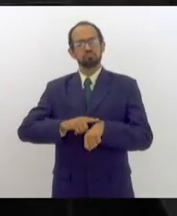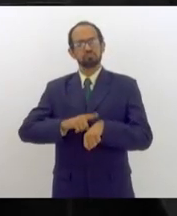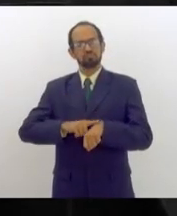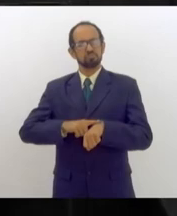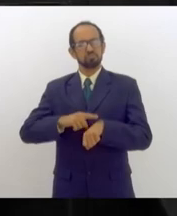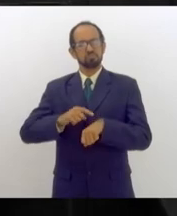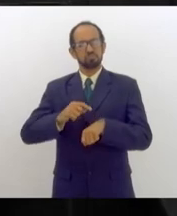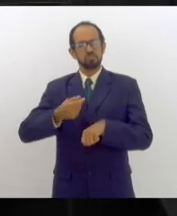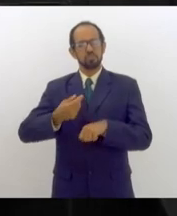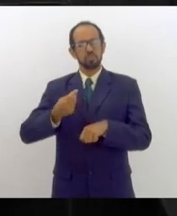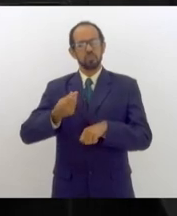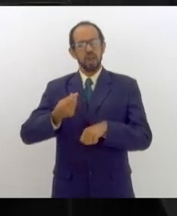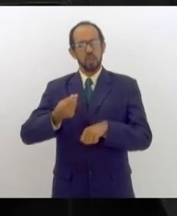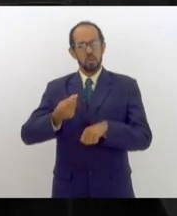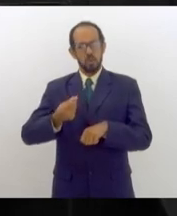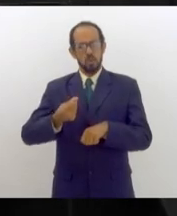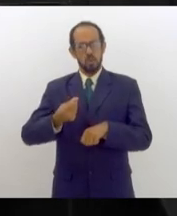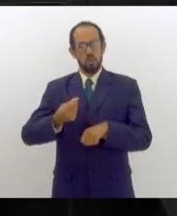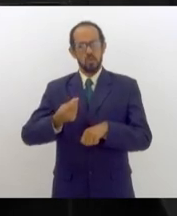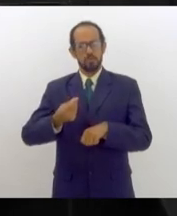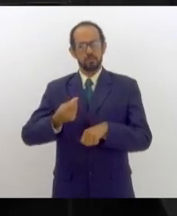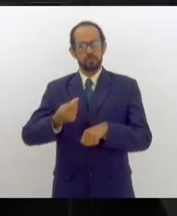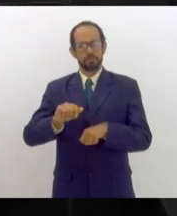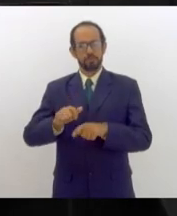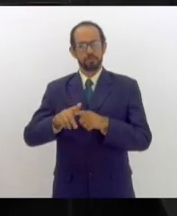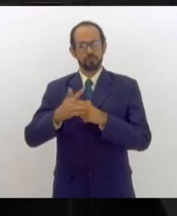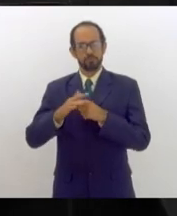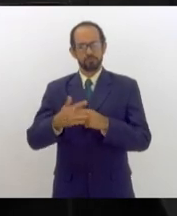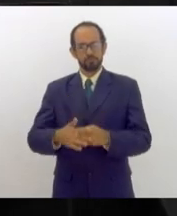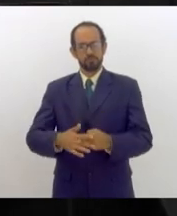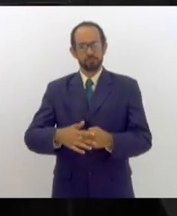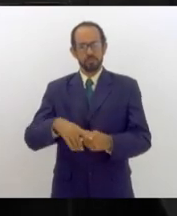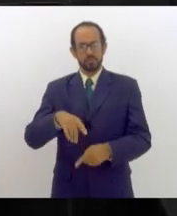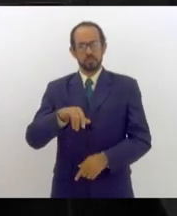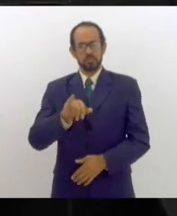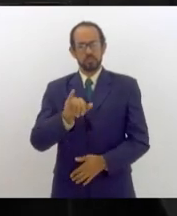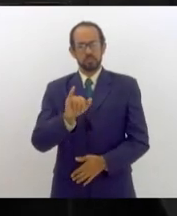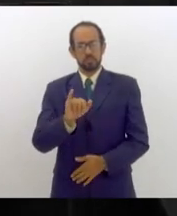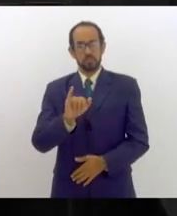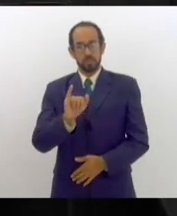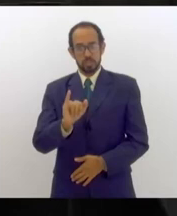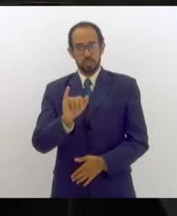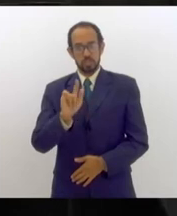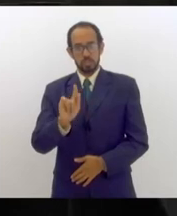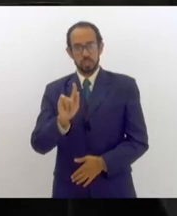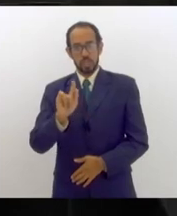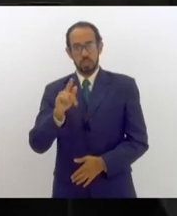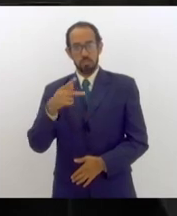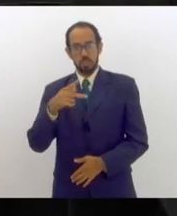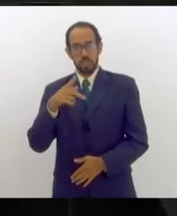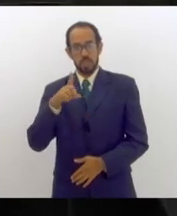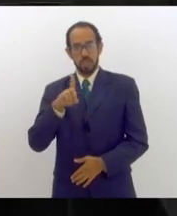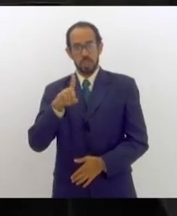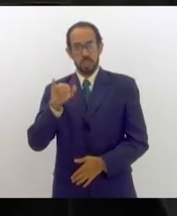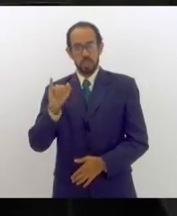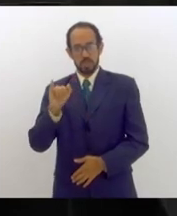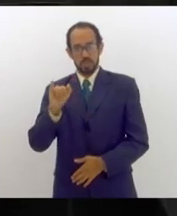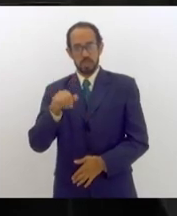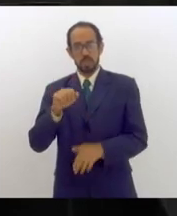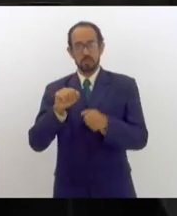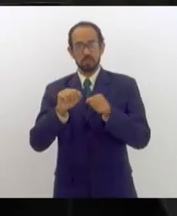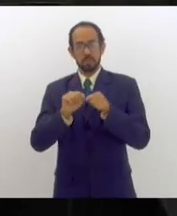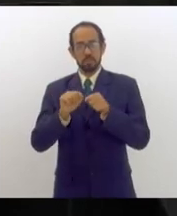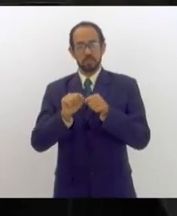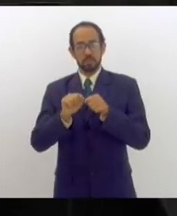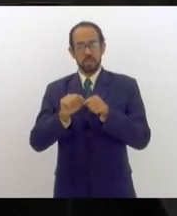reajustadas pelo igpdi que media a variação cambial